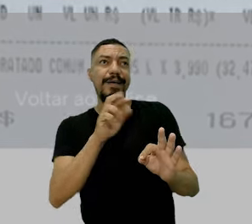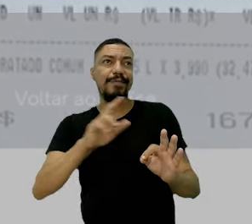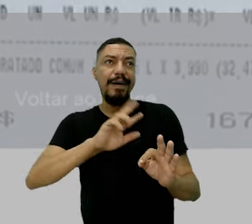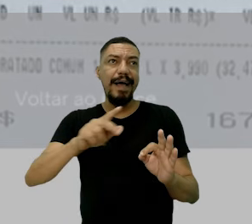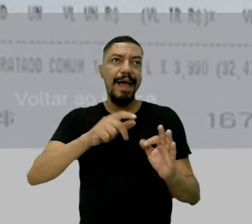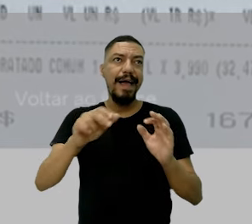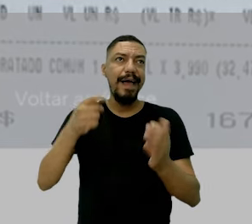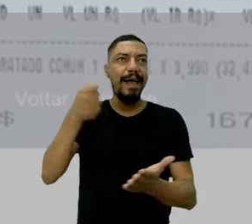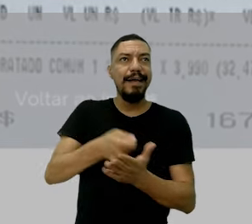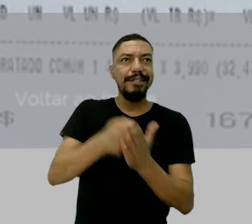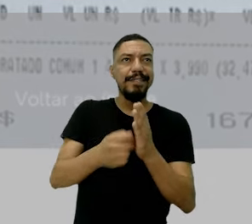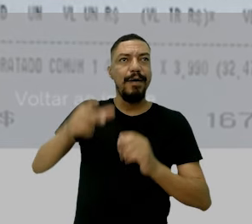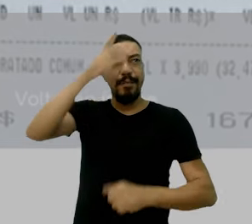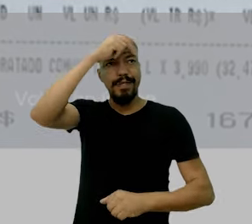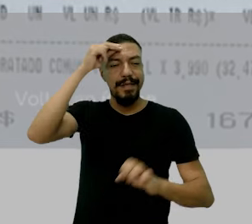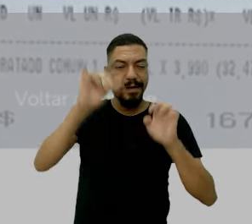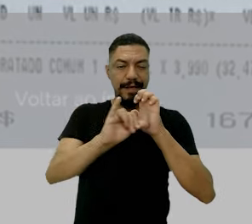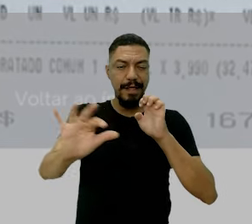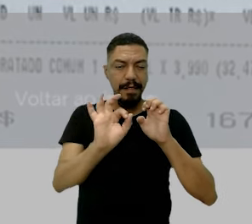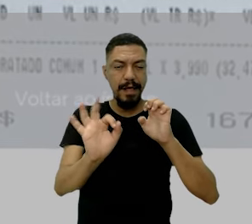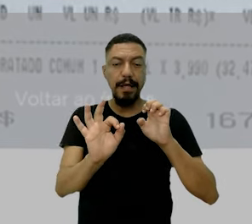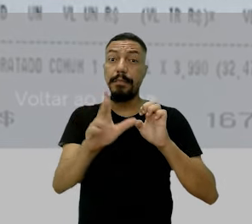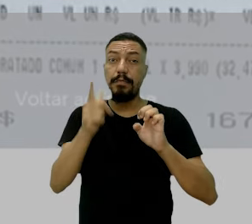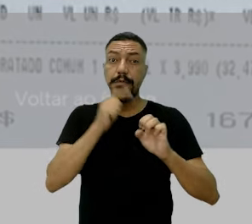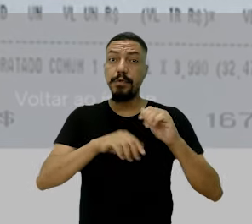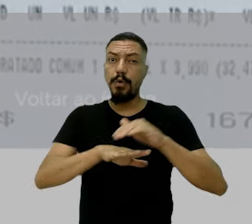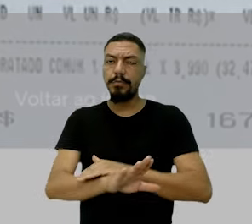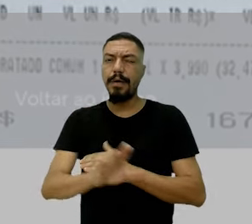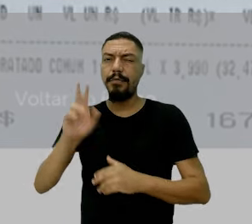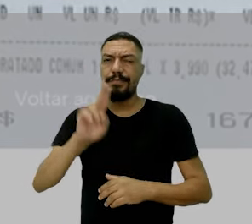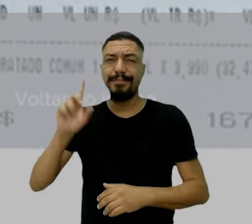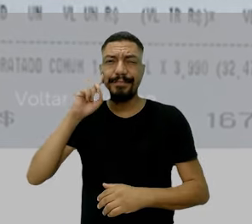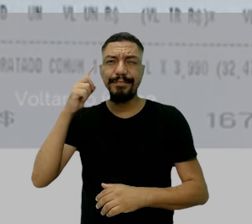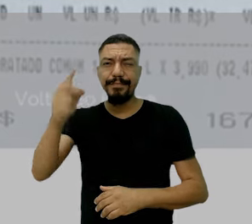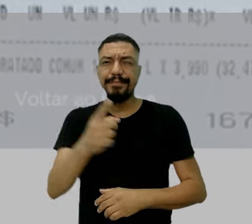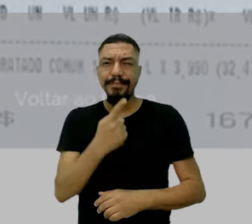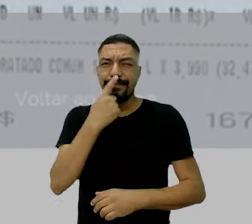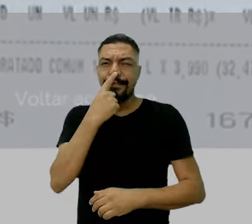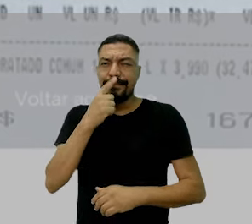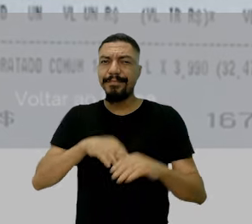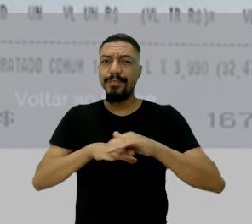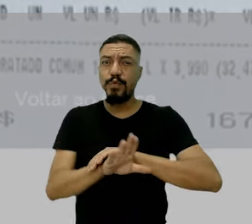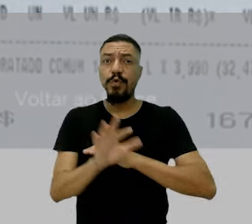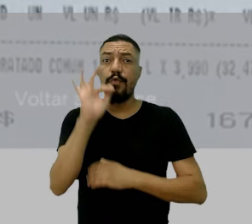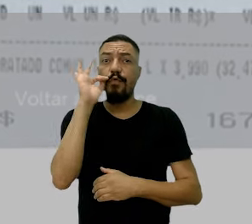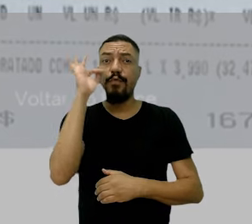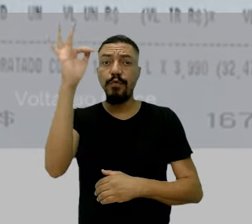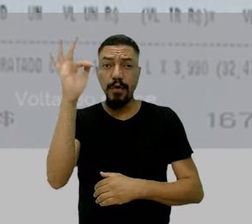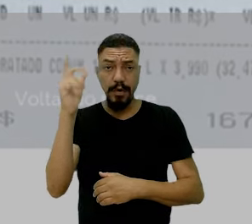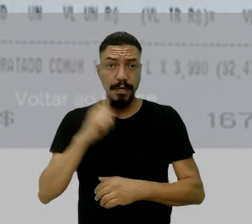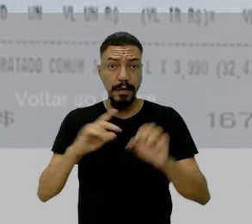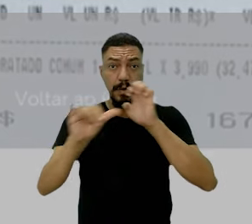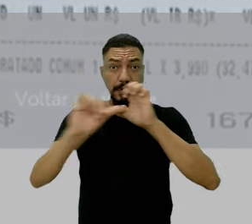município, para que isso já fique no sangue de vocês e no dia a dia, e lá no futuro, eu vou pegar editais maiores e vocês